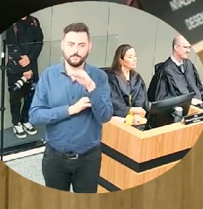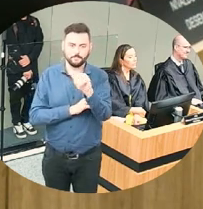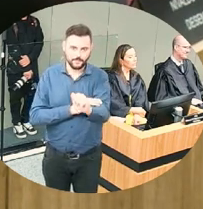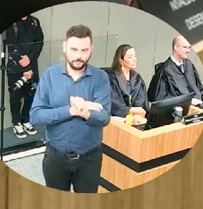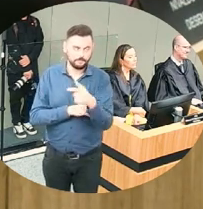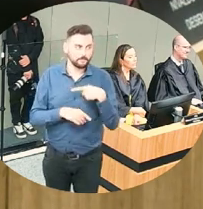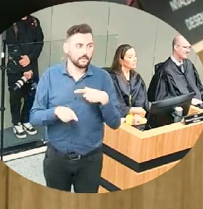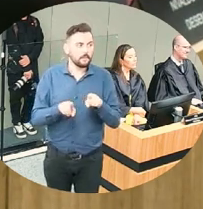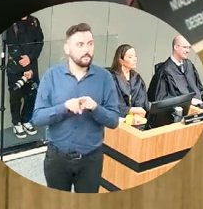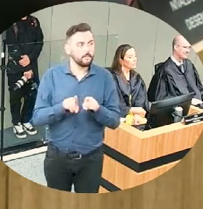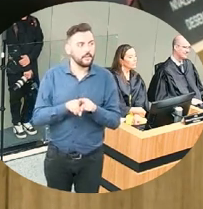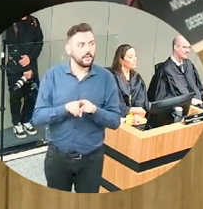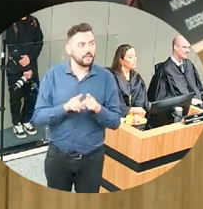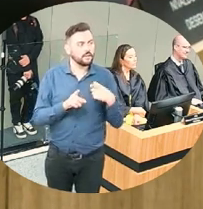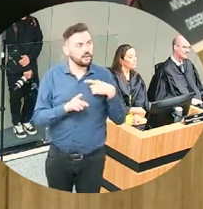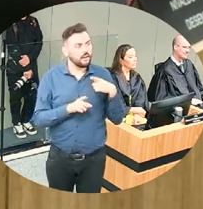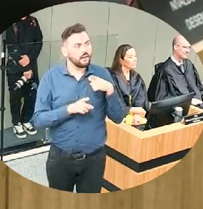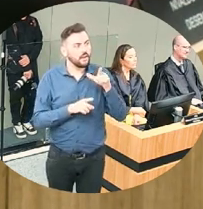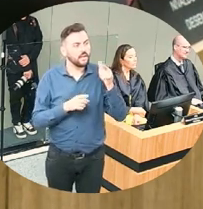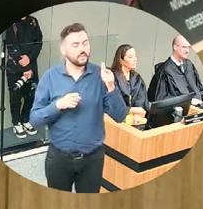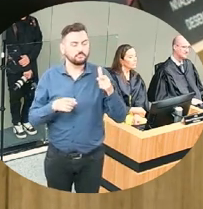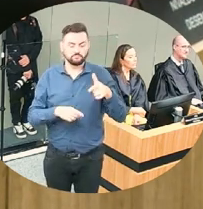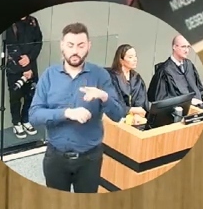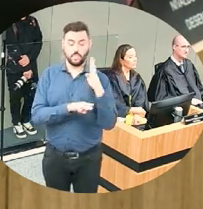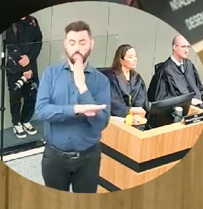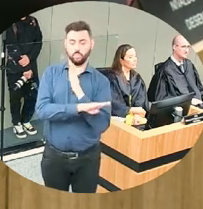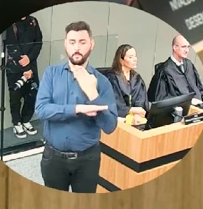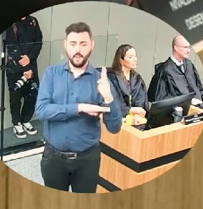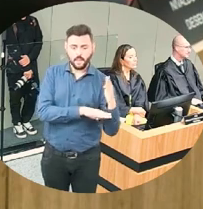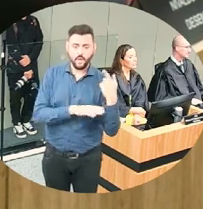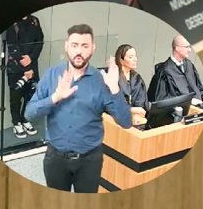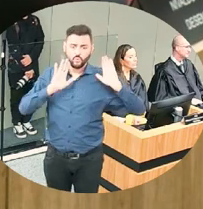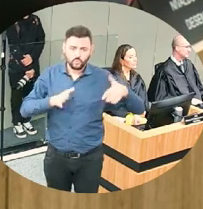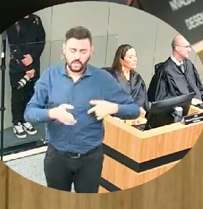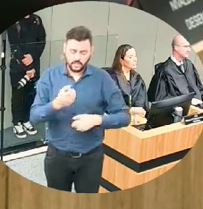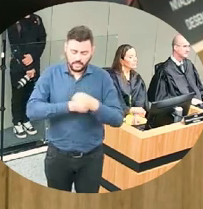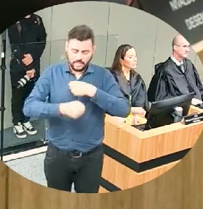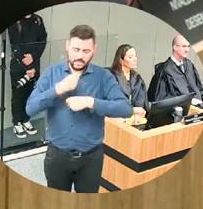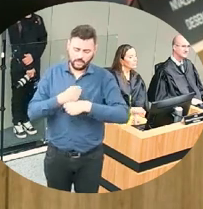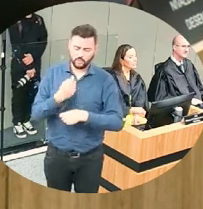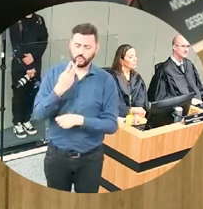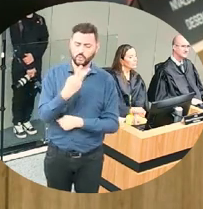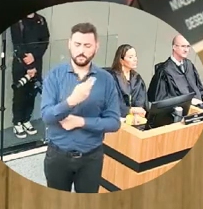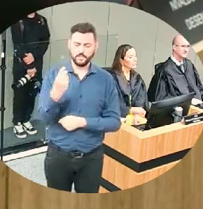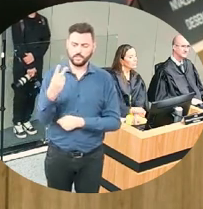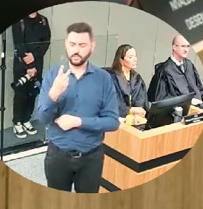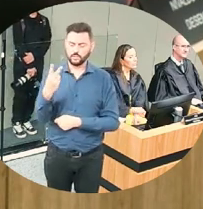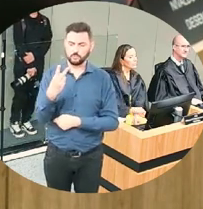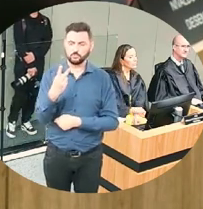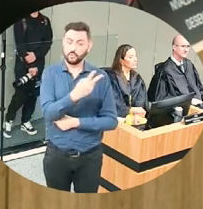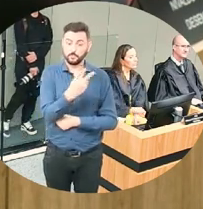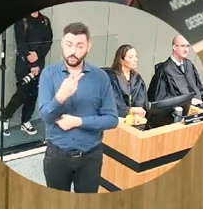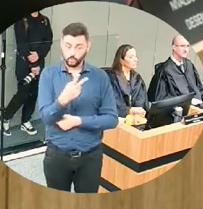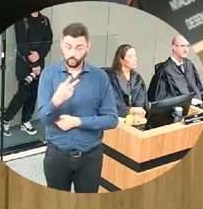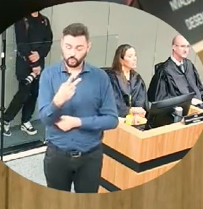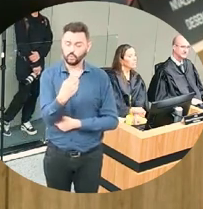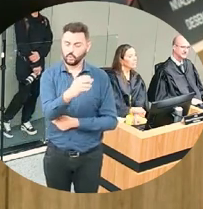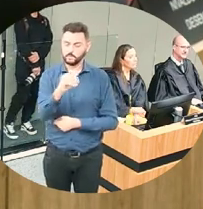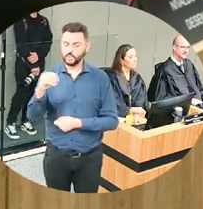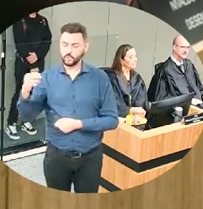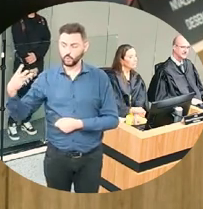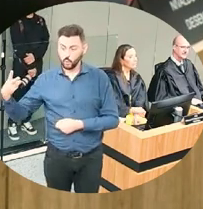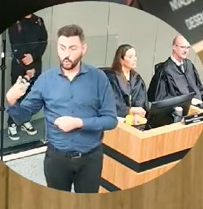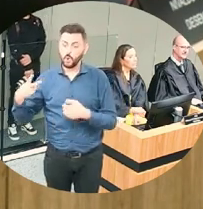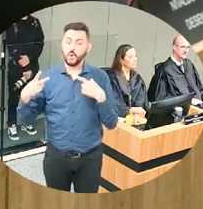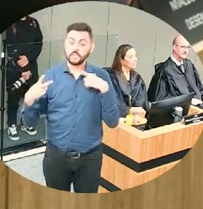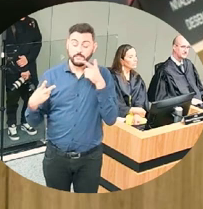a pedido para a titularidade da segunda V do trabalho de tubarão em 2002 onde permaneceu por 20 anos